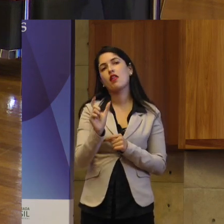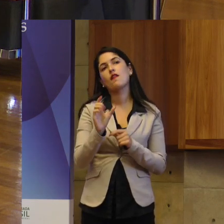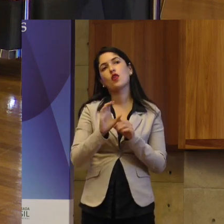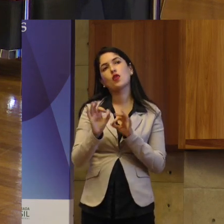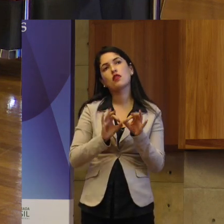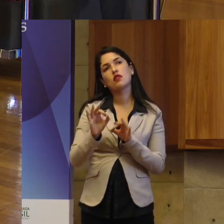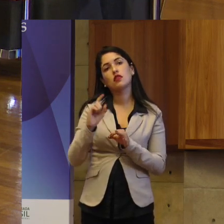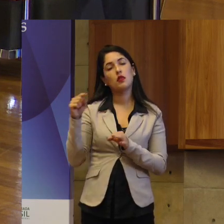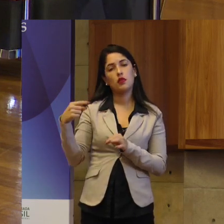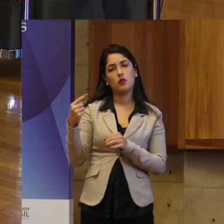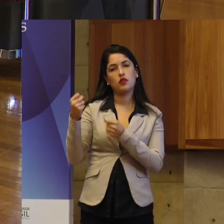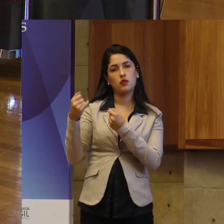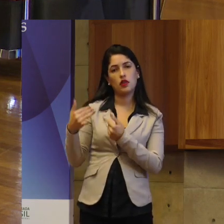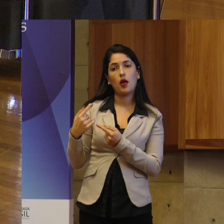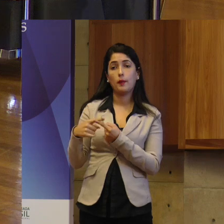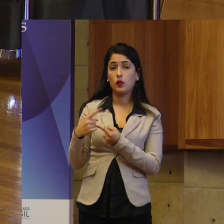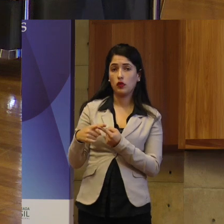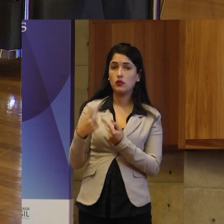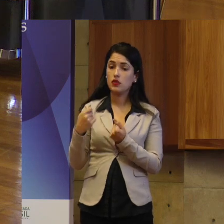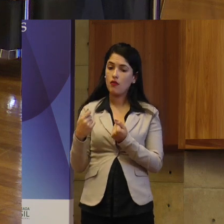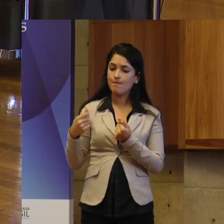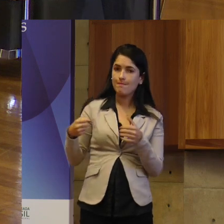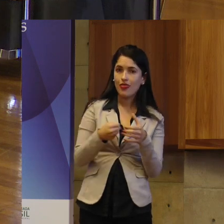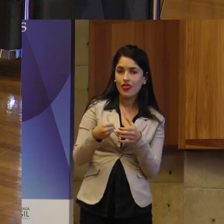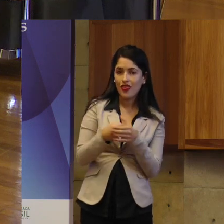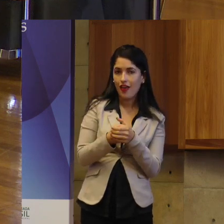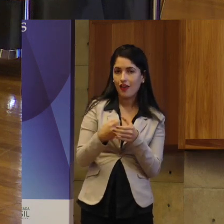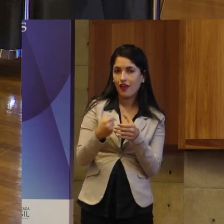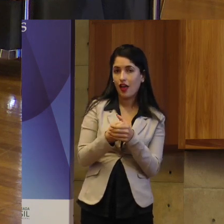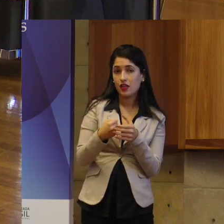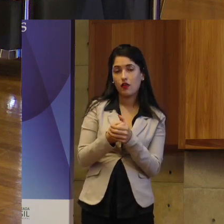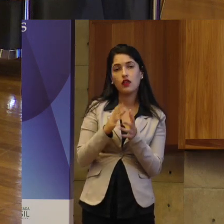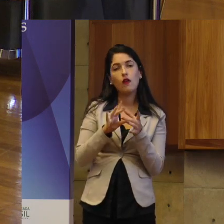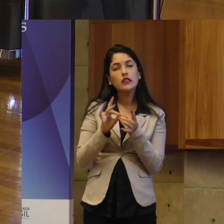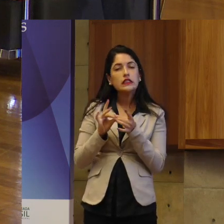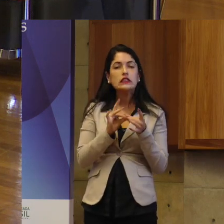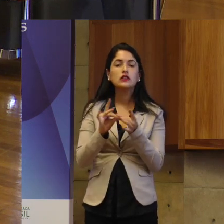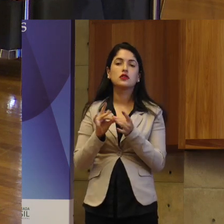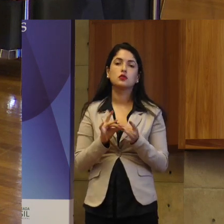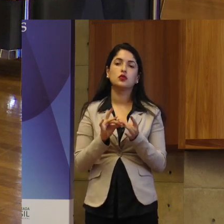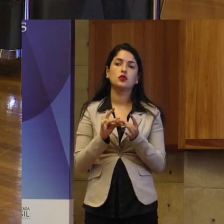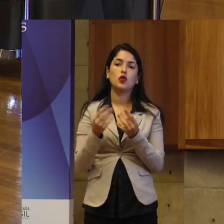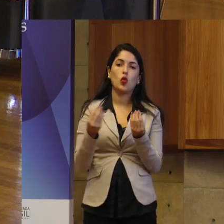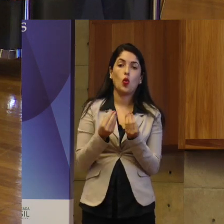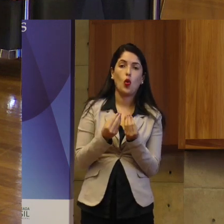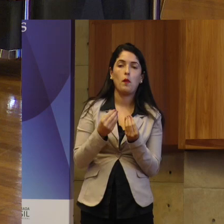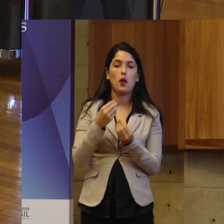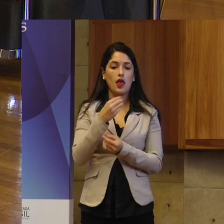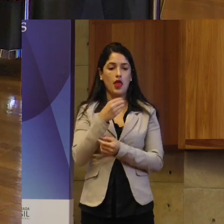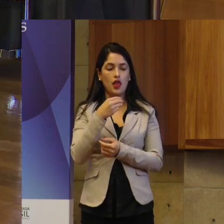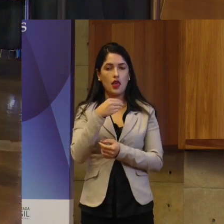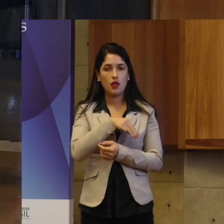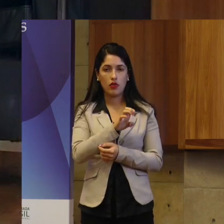posso explicar por quê. Mas ele tem que atuar em integração, ou melhor, talvez até em simbiose, com o MCTIC, com o ME, com os